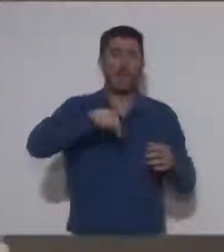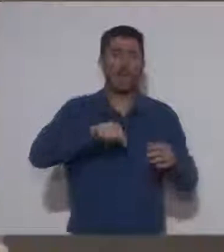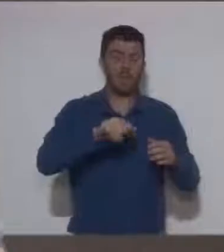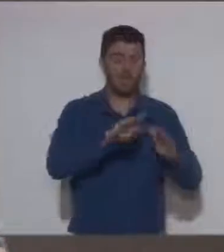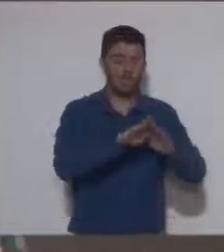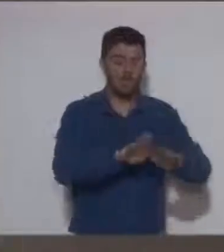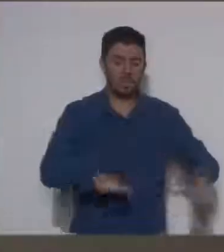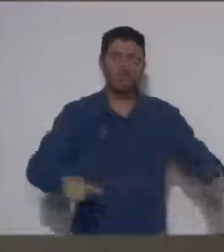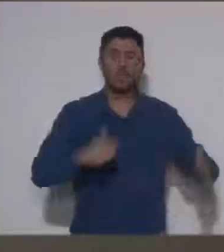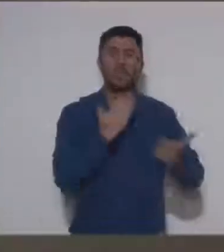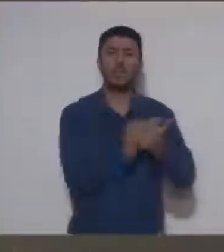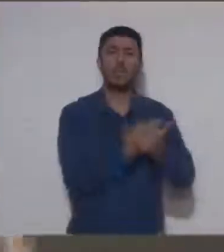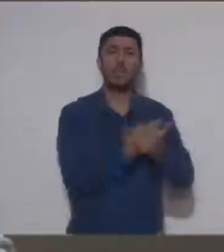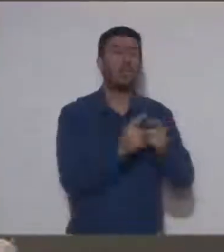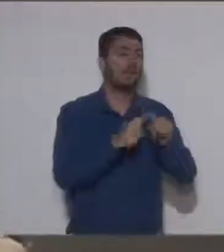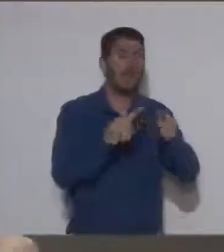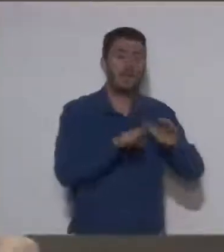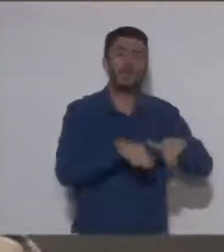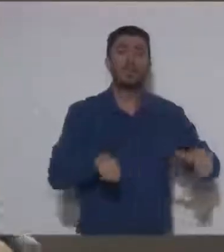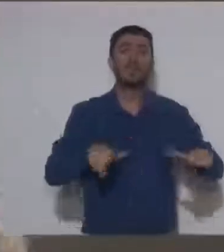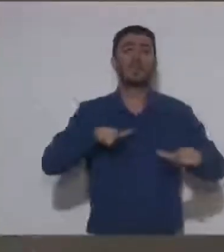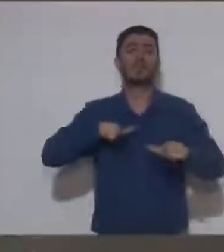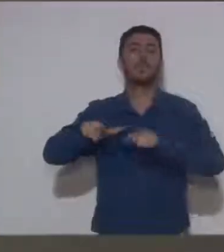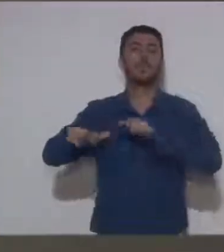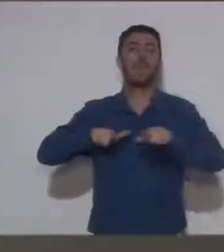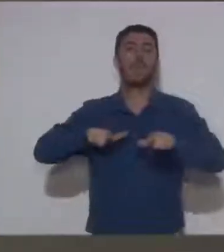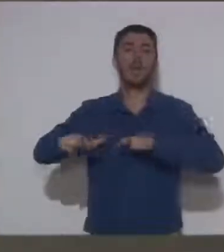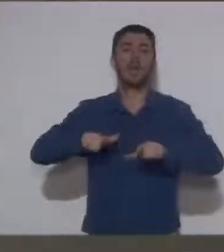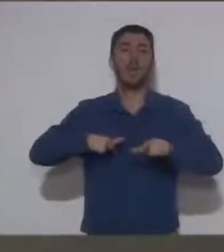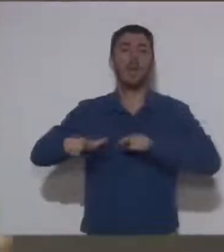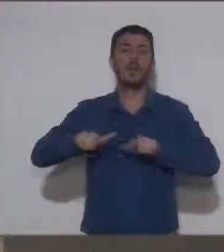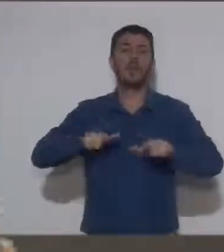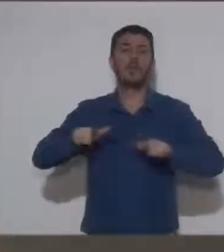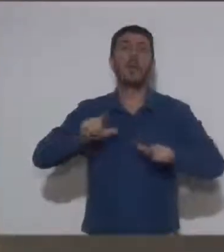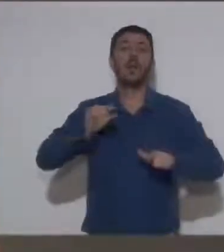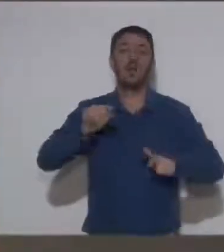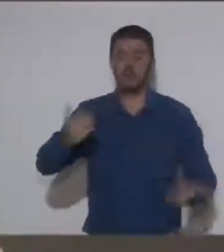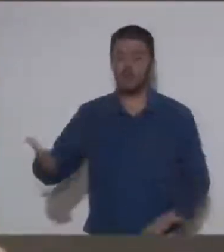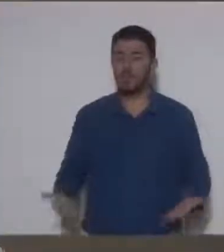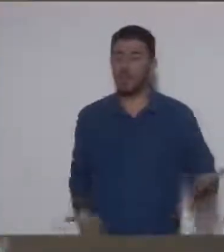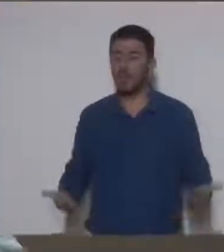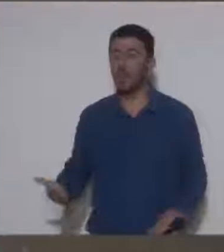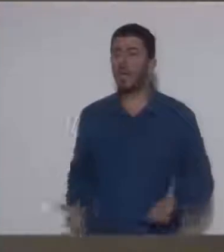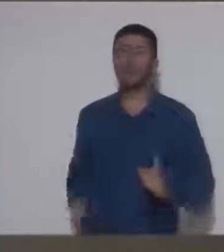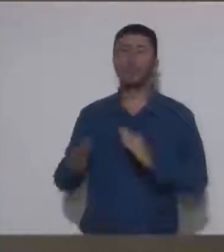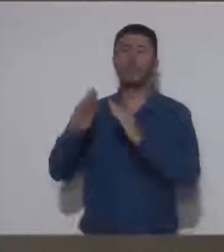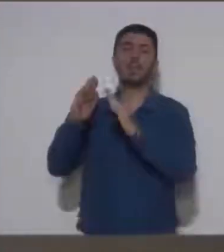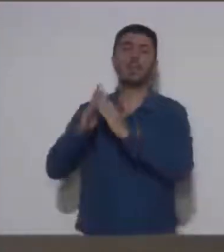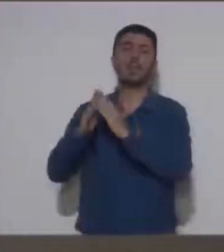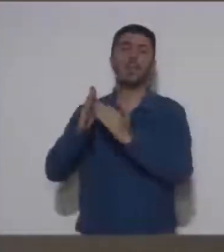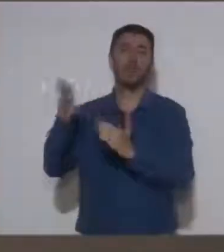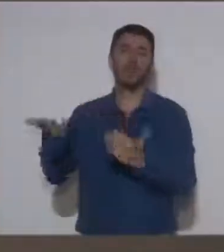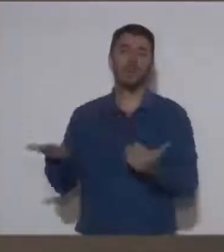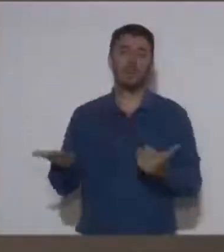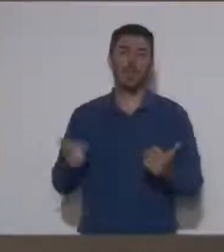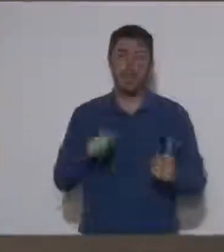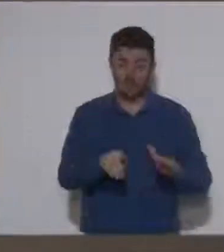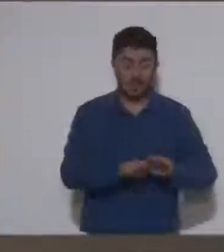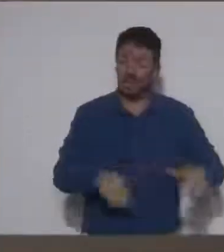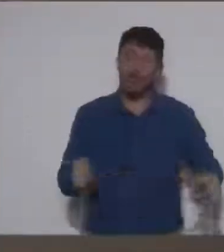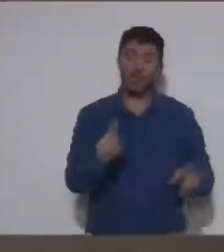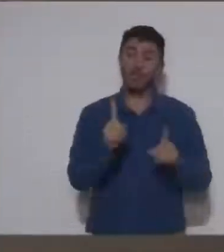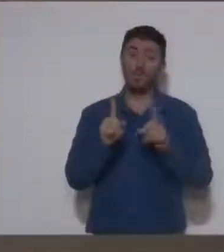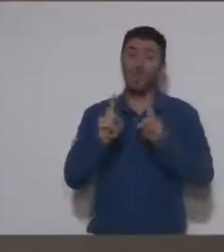fazem trabalho infantil doméstico. E nunca que uma criança dessa vai reivindicar. Eu vou divulgar